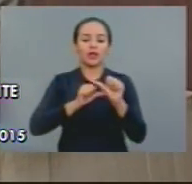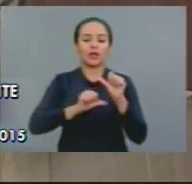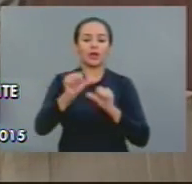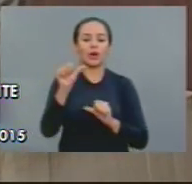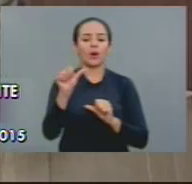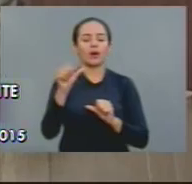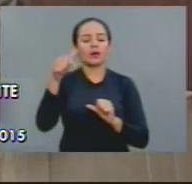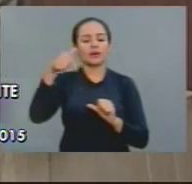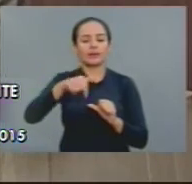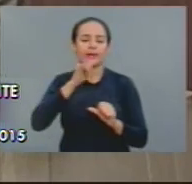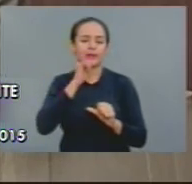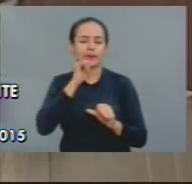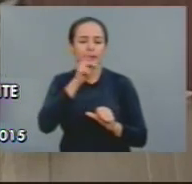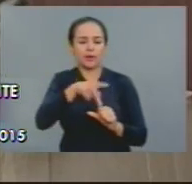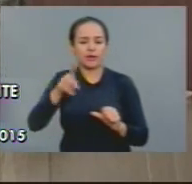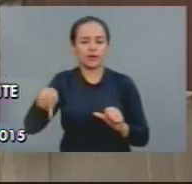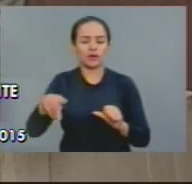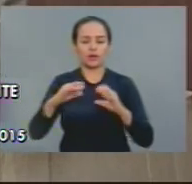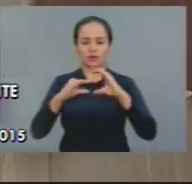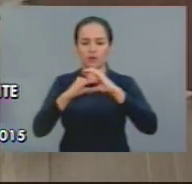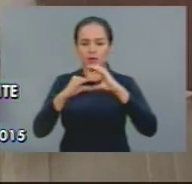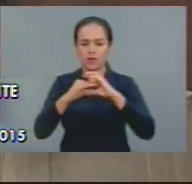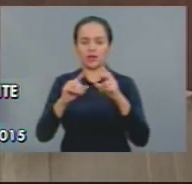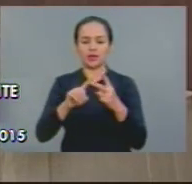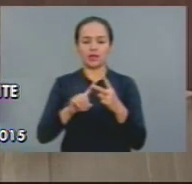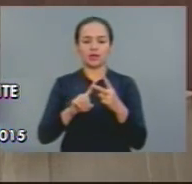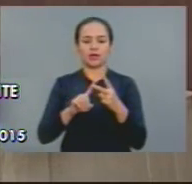da UES, da UEV, da URCA dizem